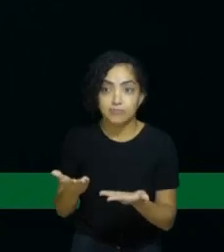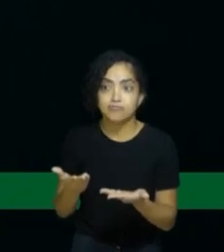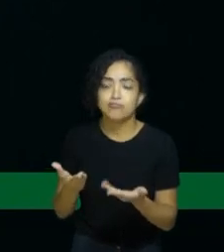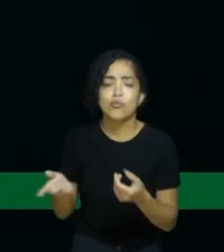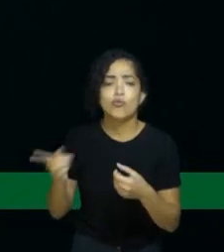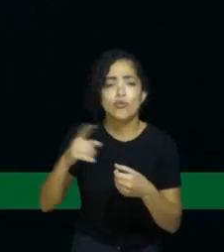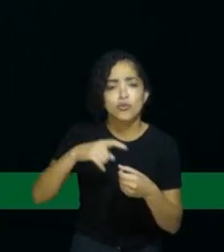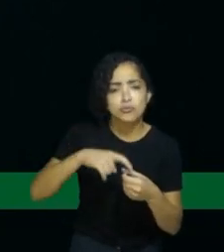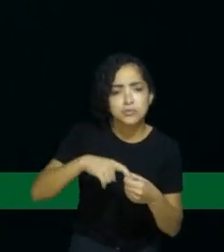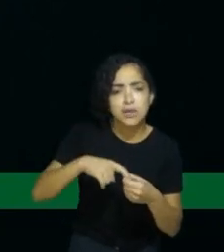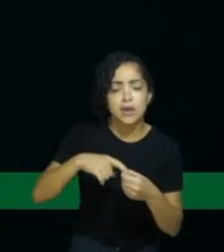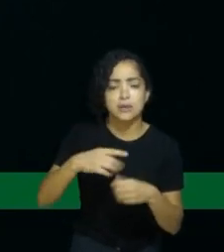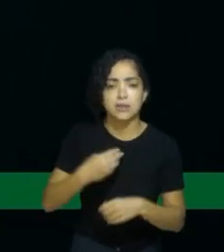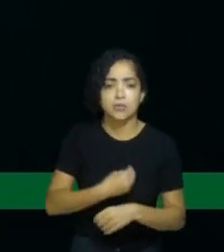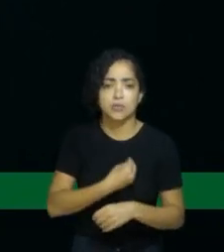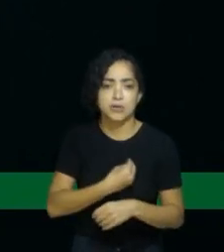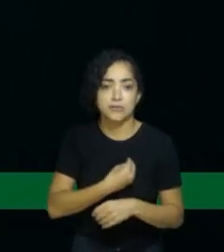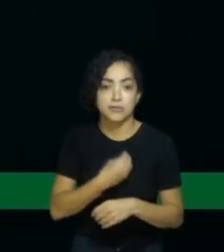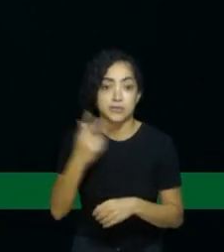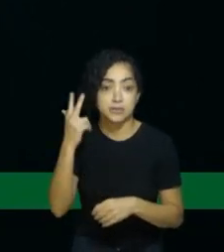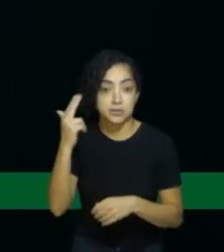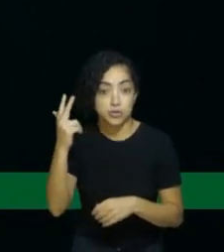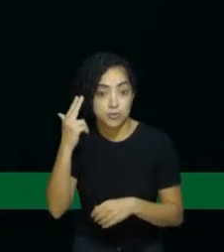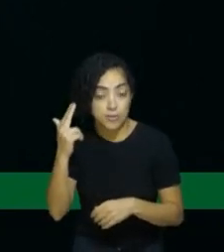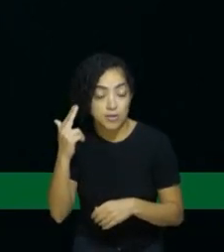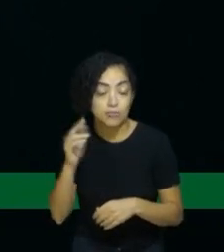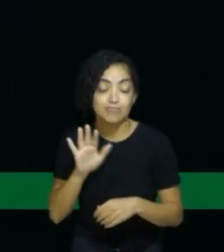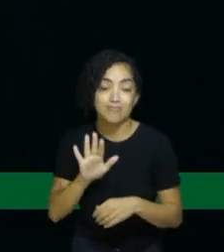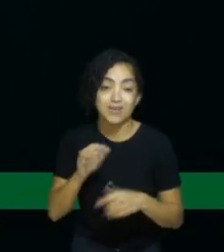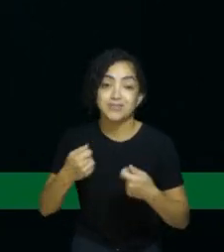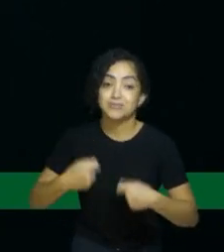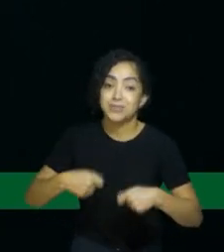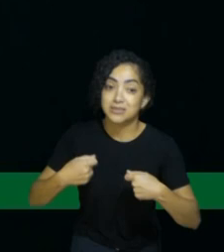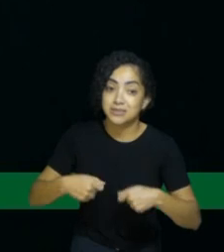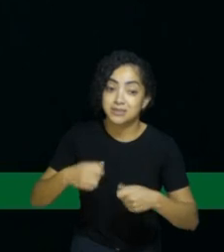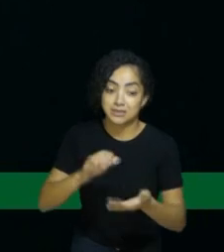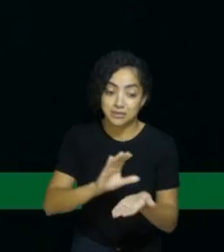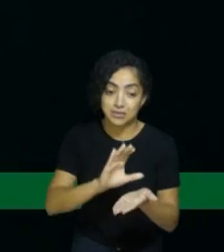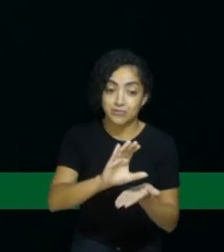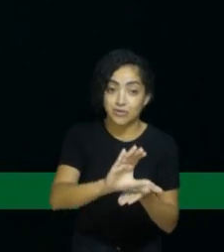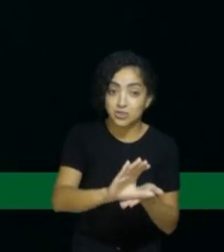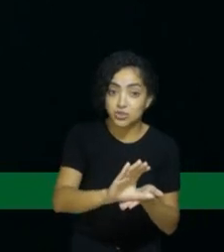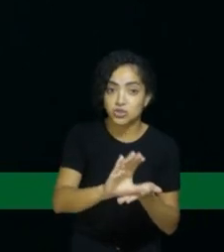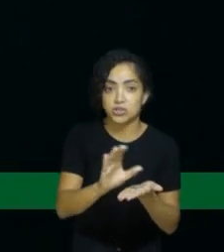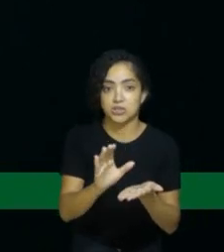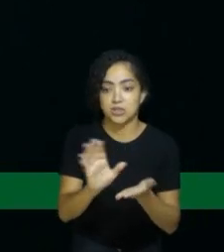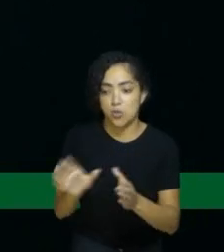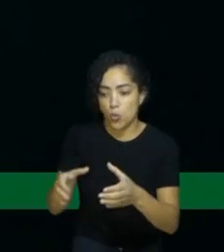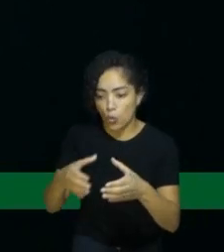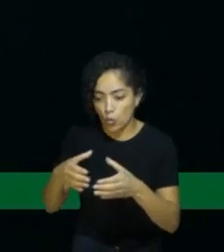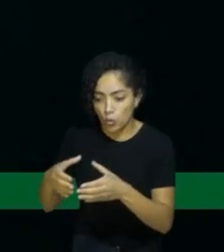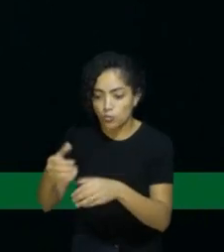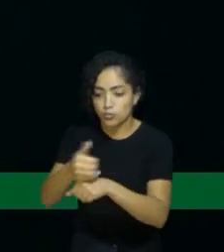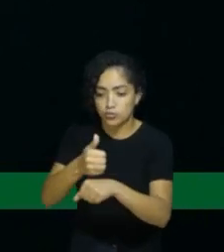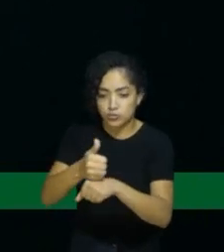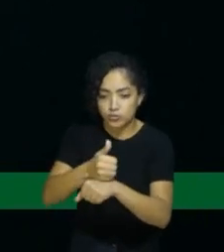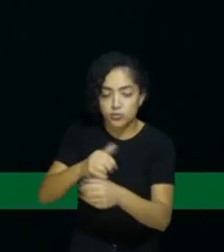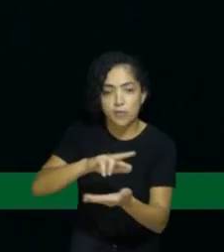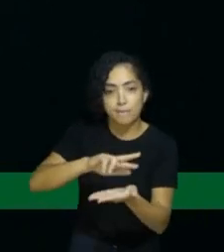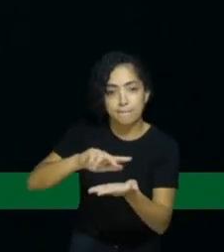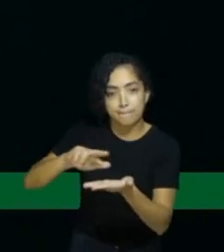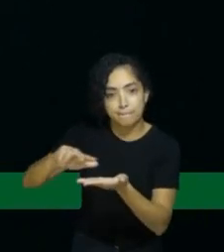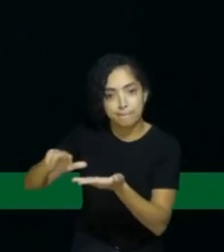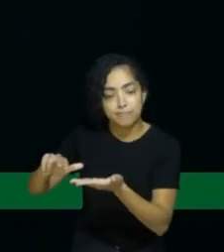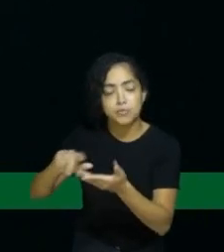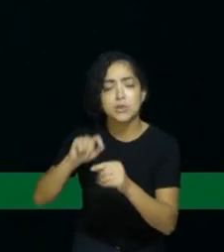Social para isso é preciso investir é preciso é preciso de equipe multiprofissional multidisciplinar o que